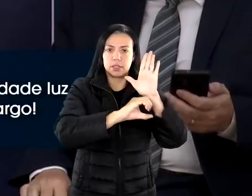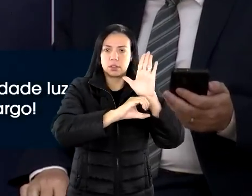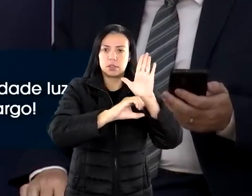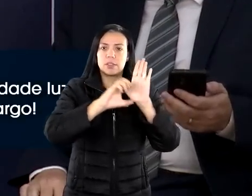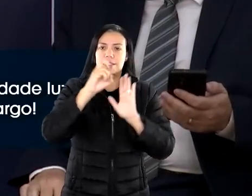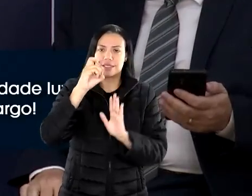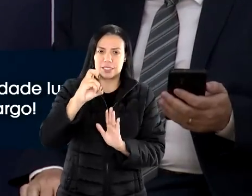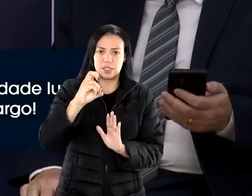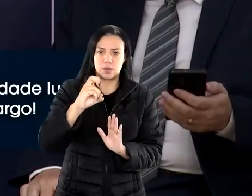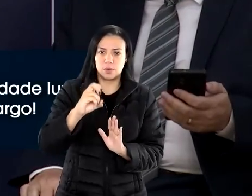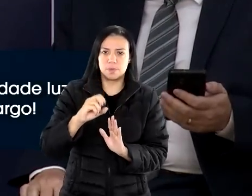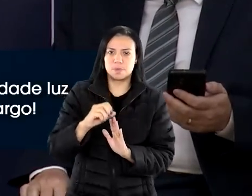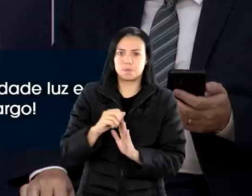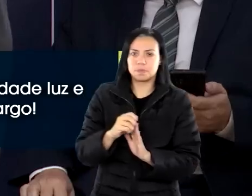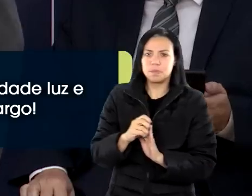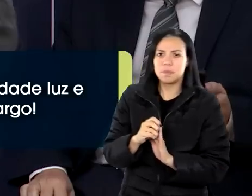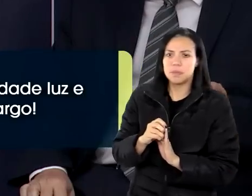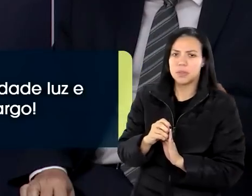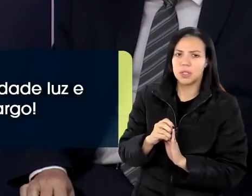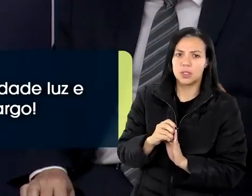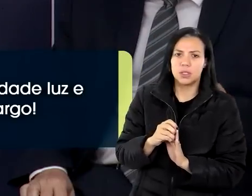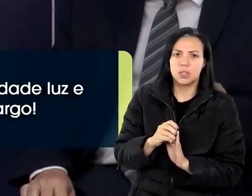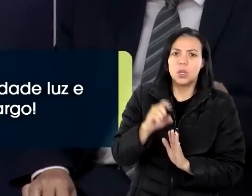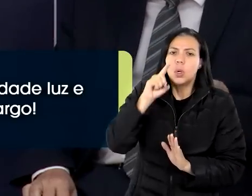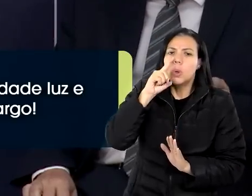Ai dos que é o mal.